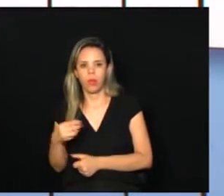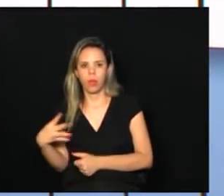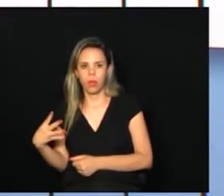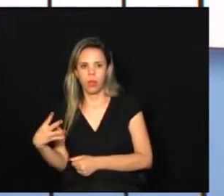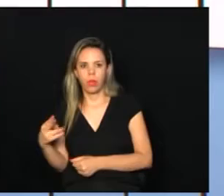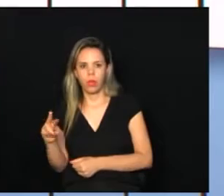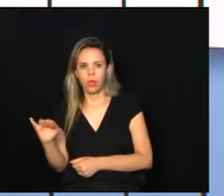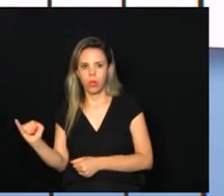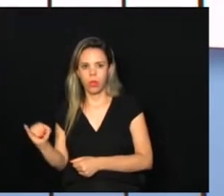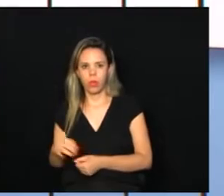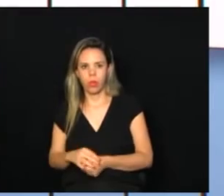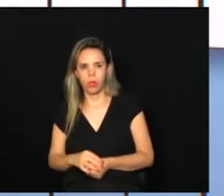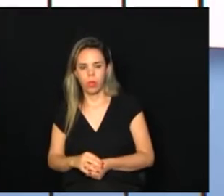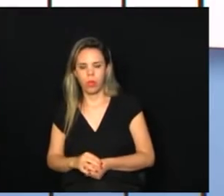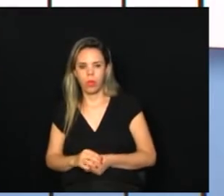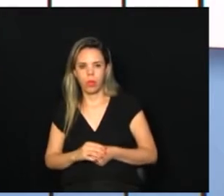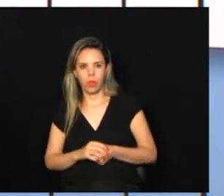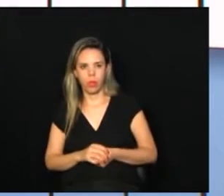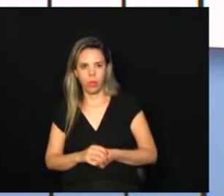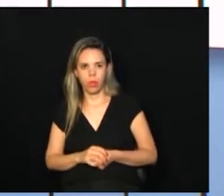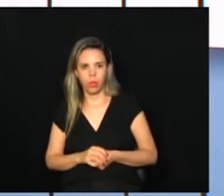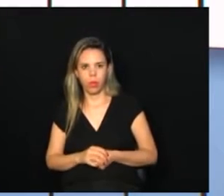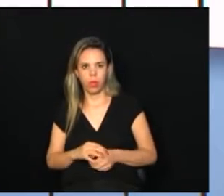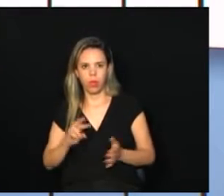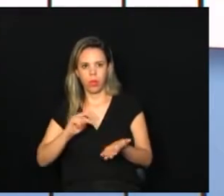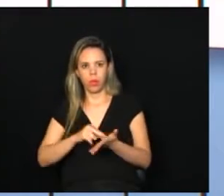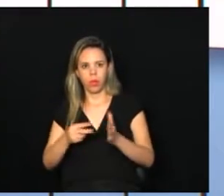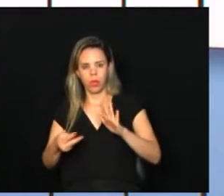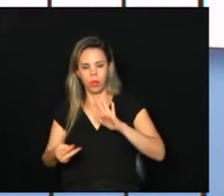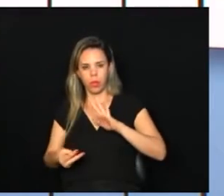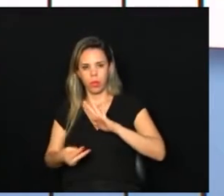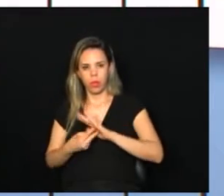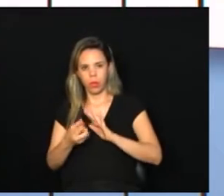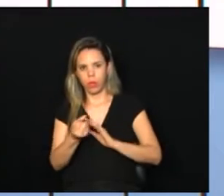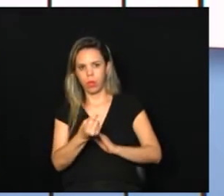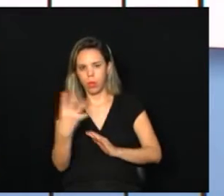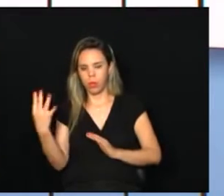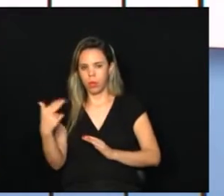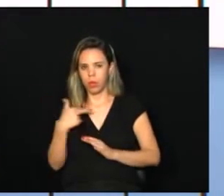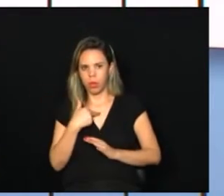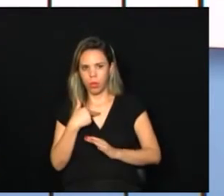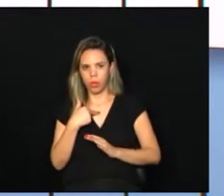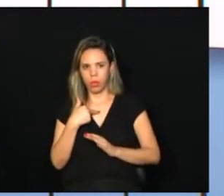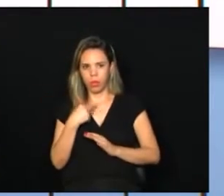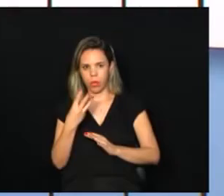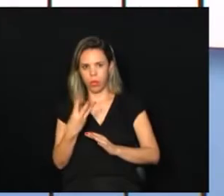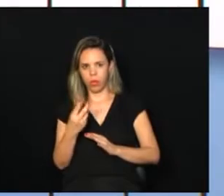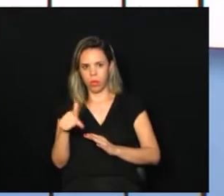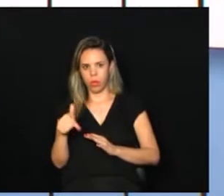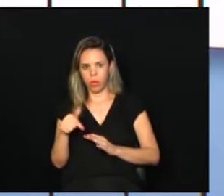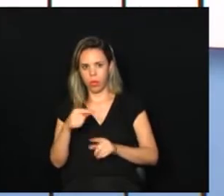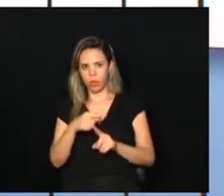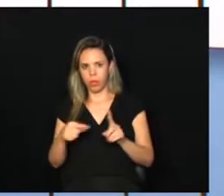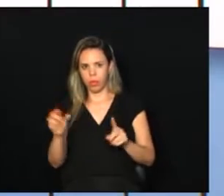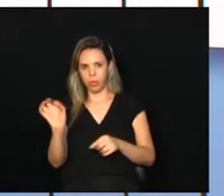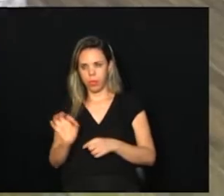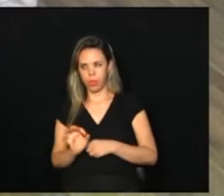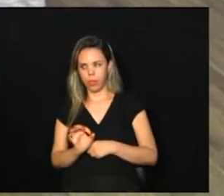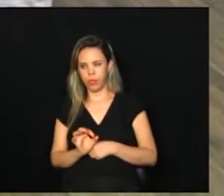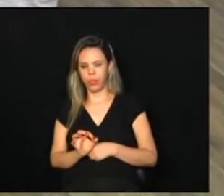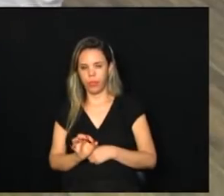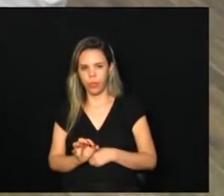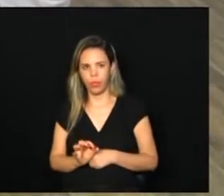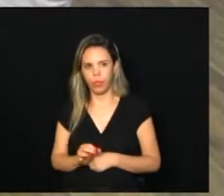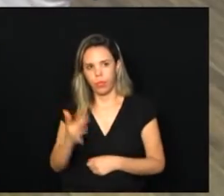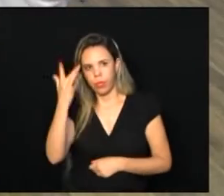3.514 em UTIs Covid, que corresponde a uma taxa de ocupação de 37,5%.